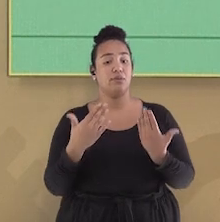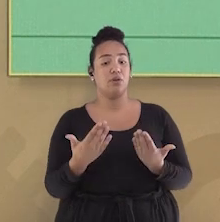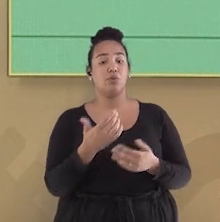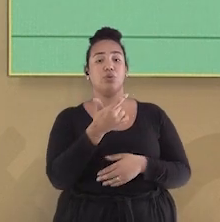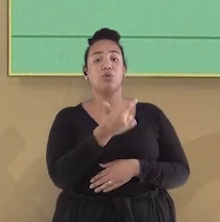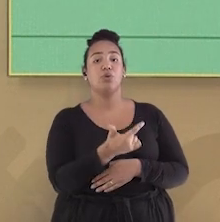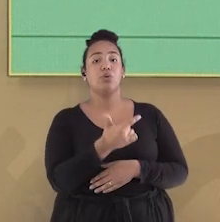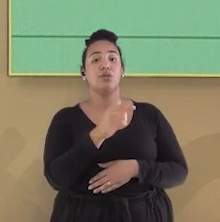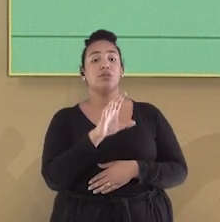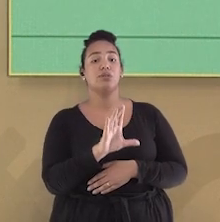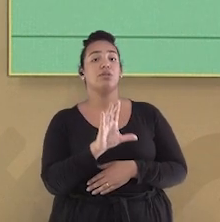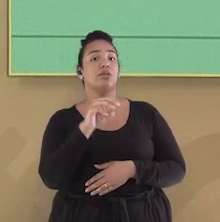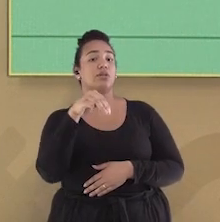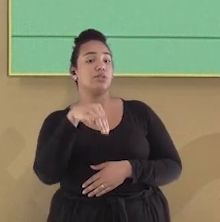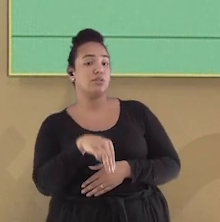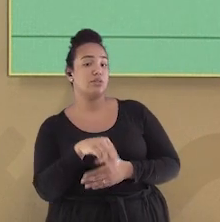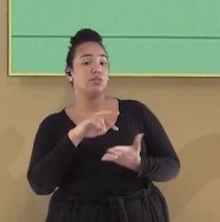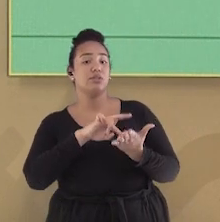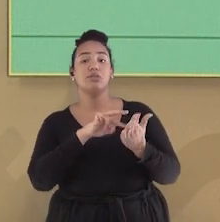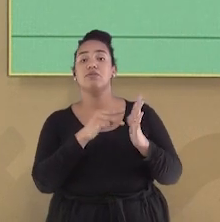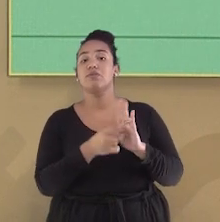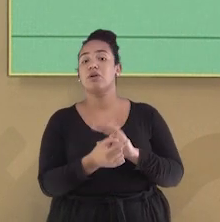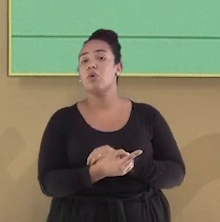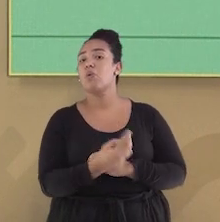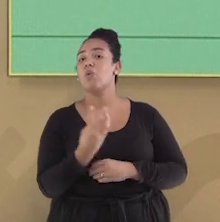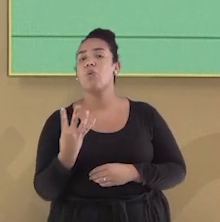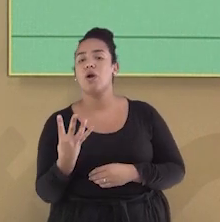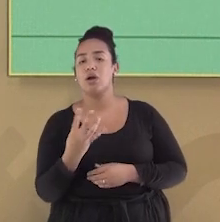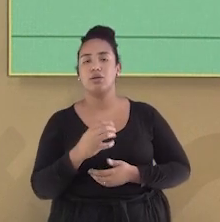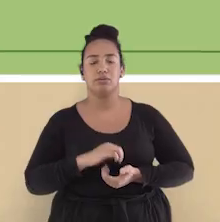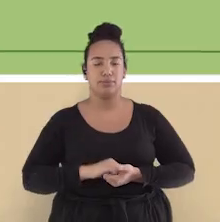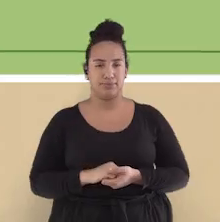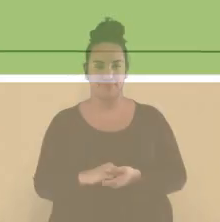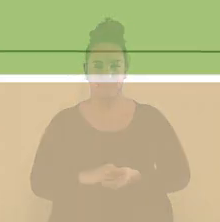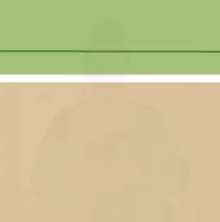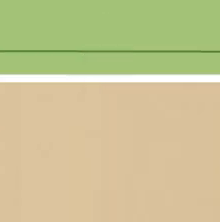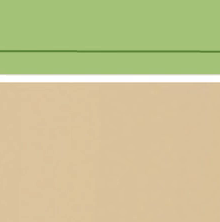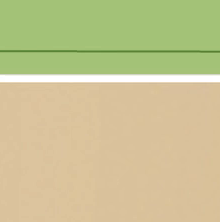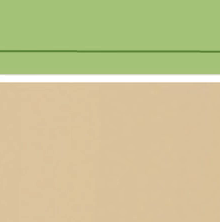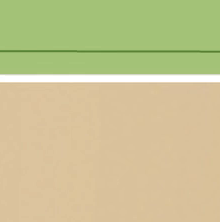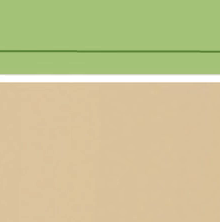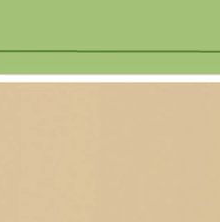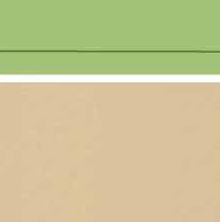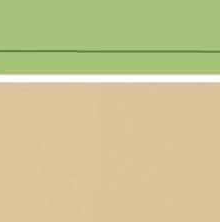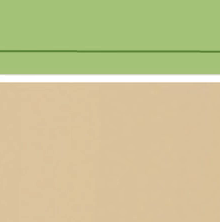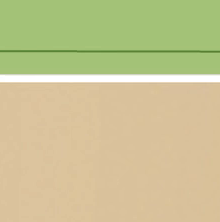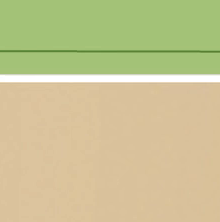2 centímetros correspondem a quantos quilômetros?